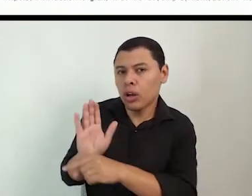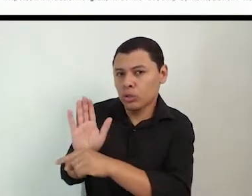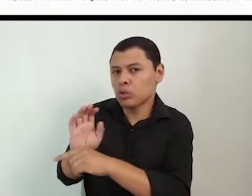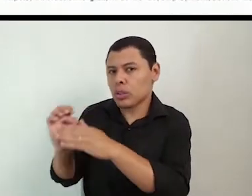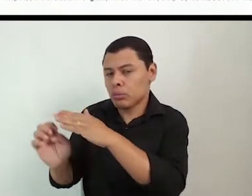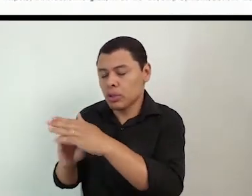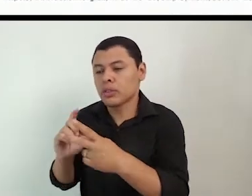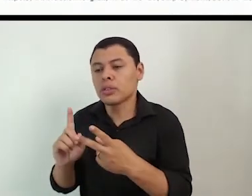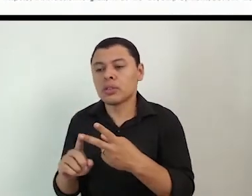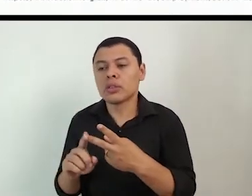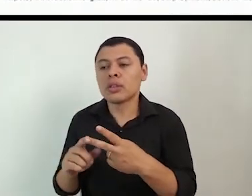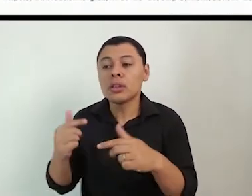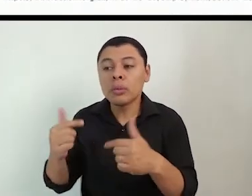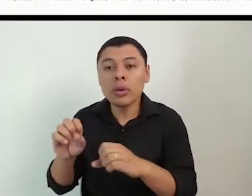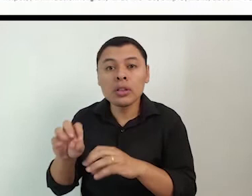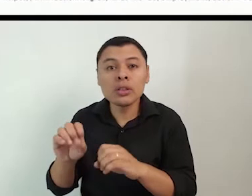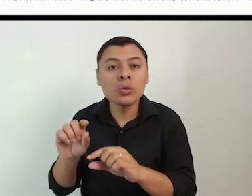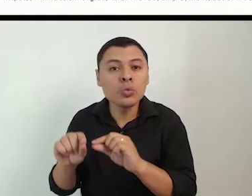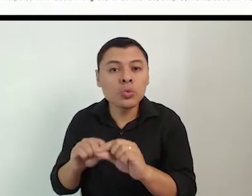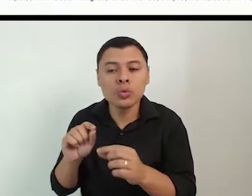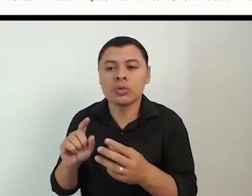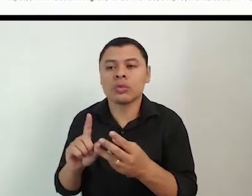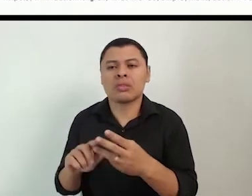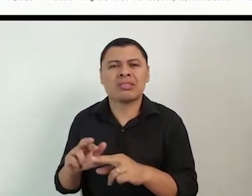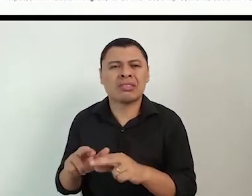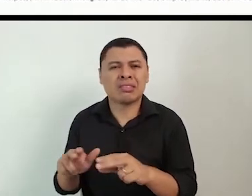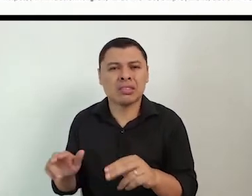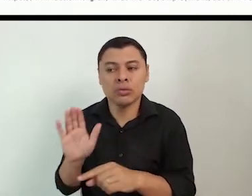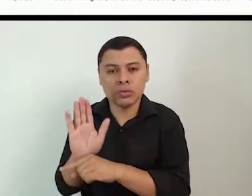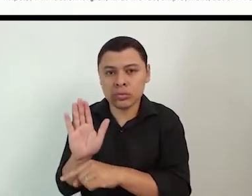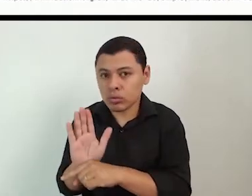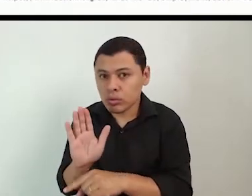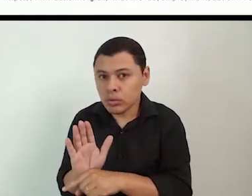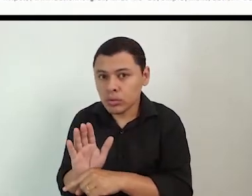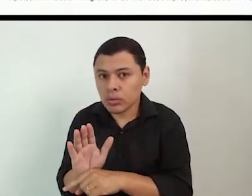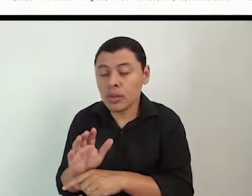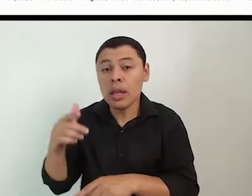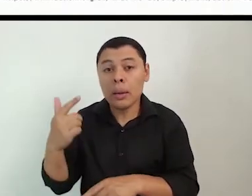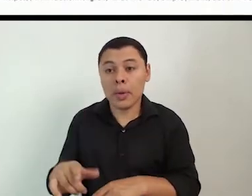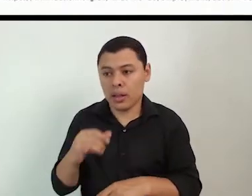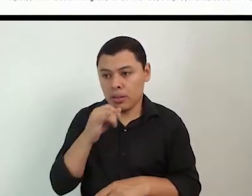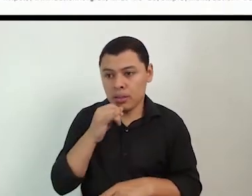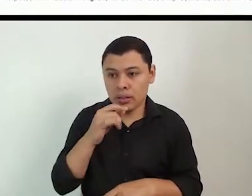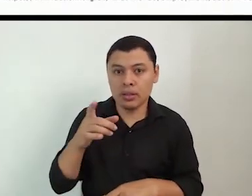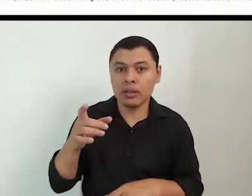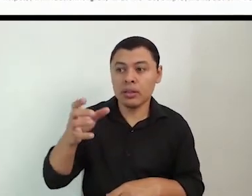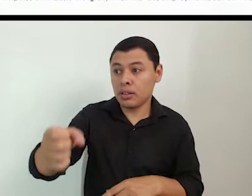empresas empregadoras. E para as pessoas candidatas, tem um treinamento de pré-emprego, apoio no local de trabalho e